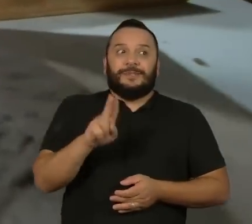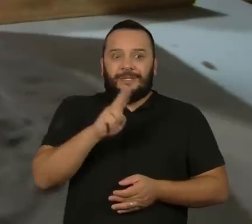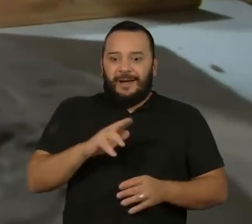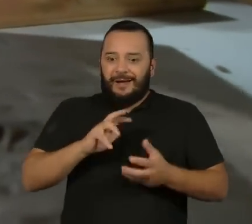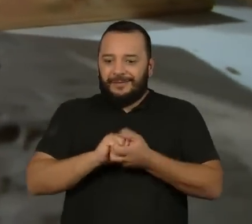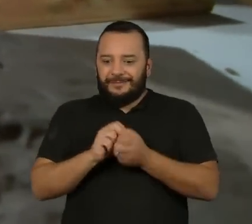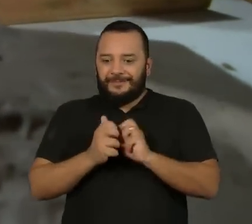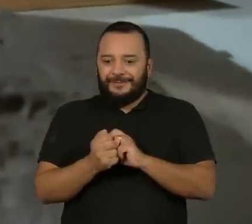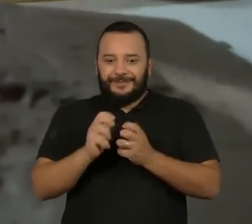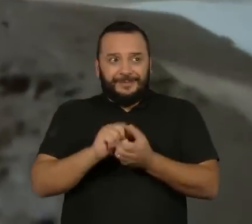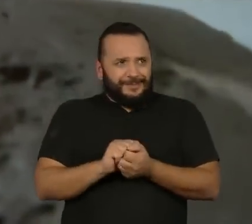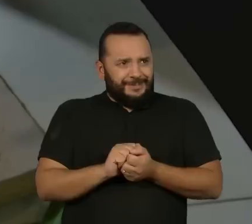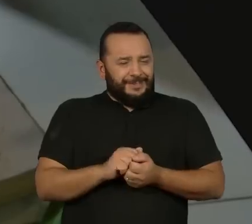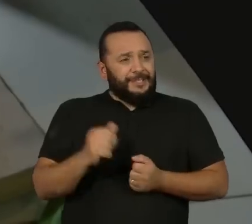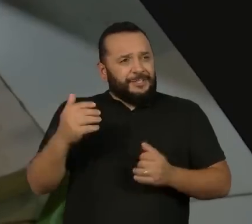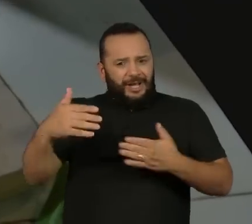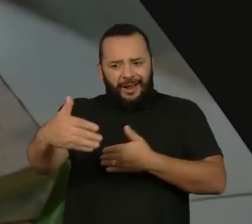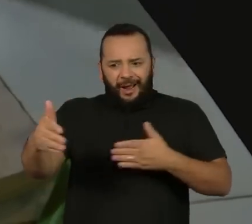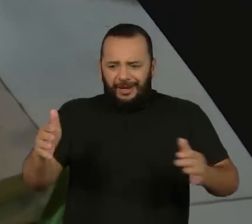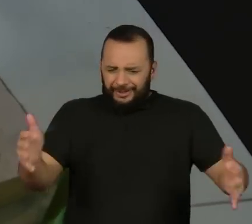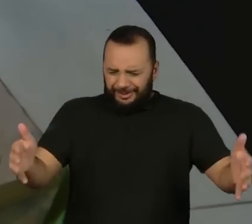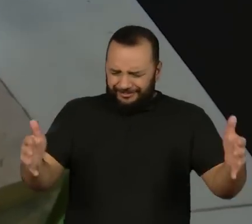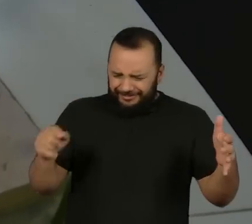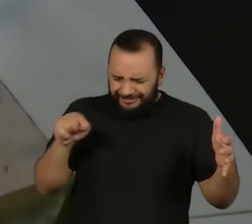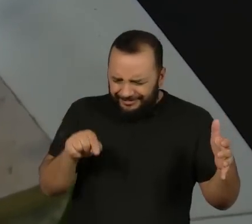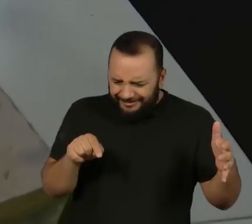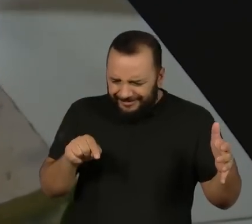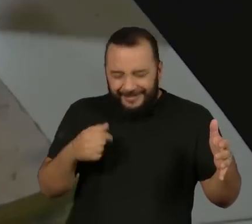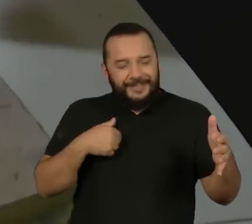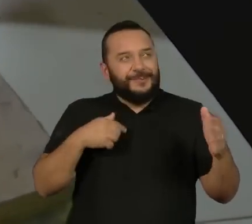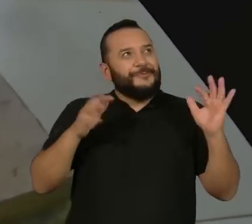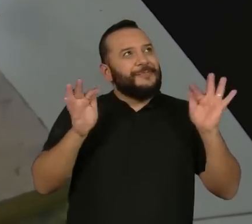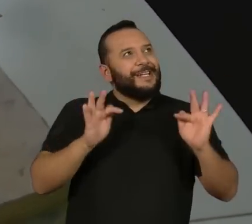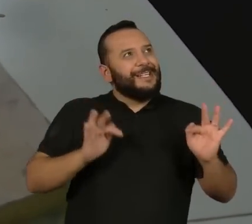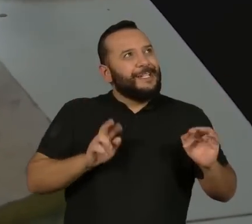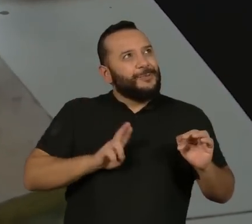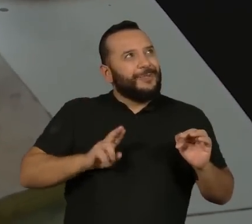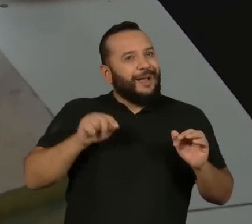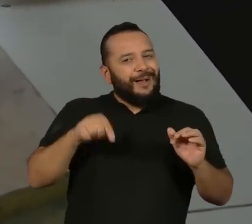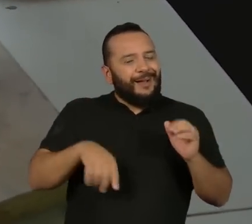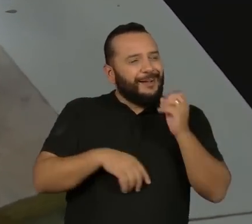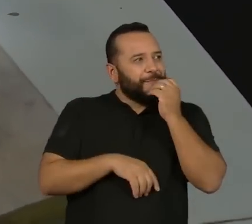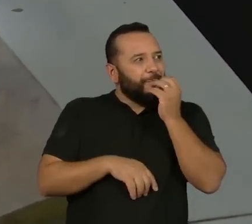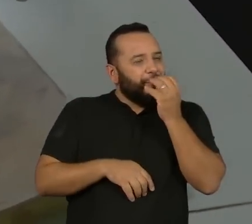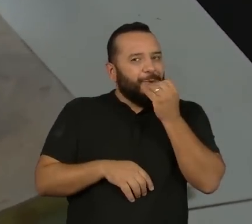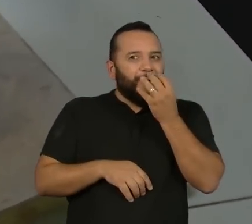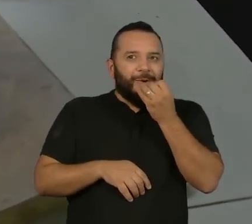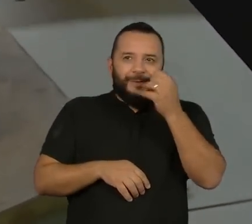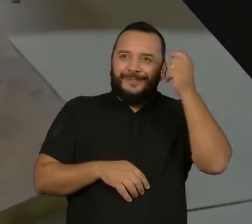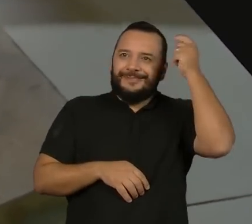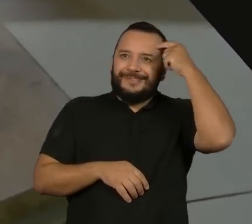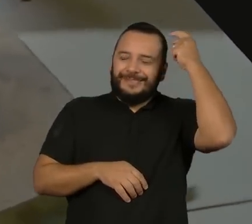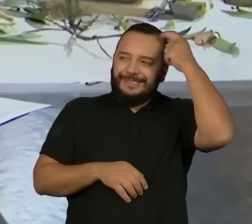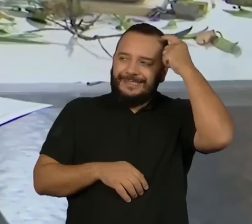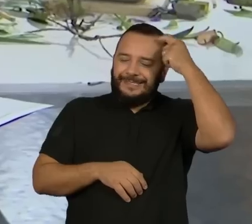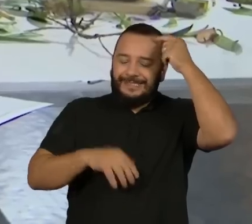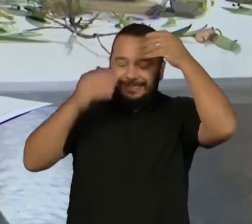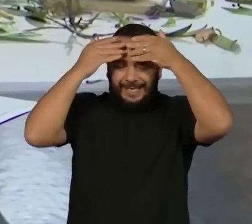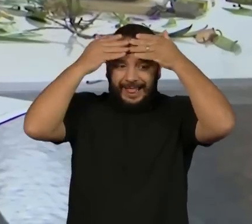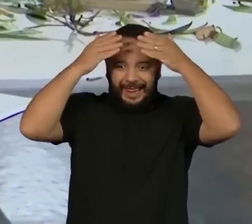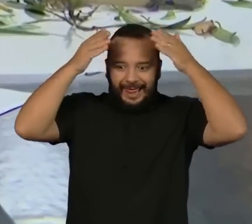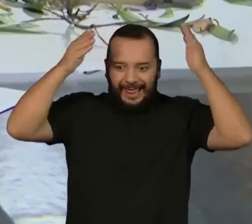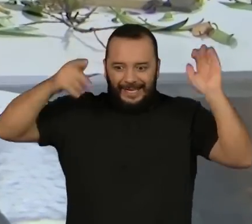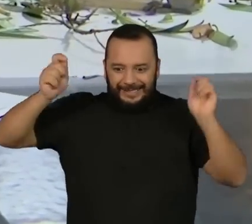de receber argila na escola, eu já fiquei muito feliz. né? Então já me abriu assim um leque